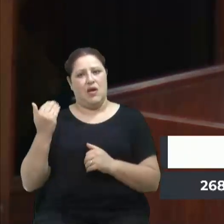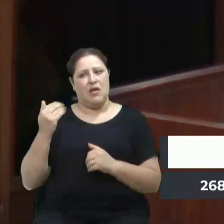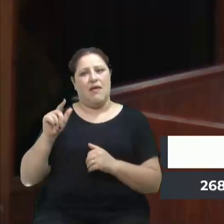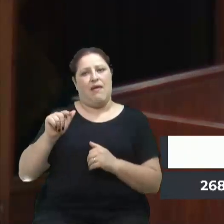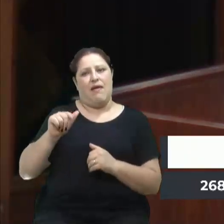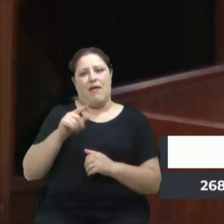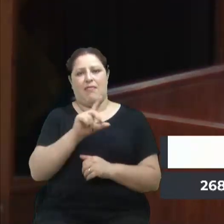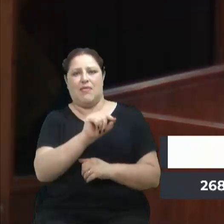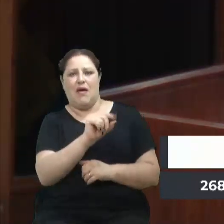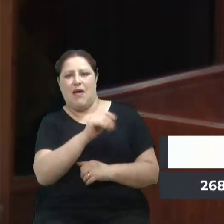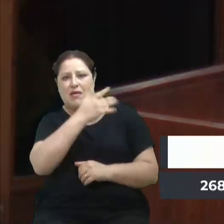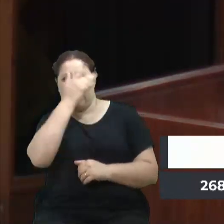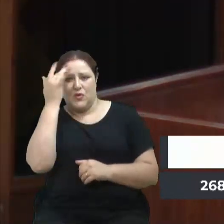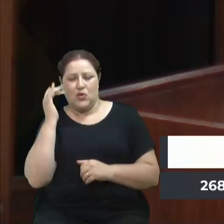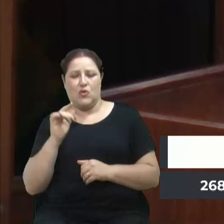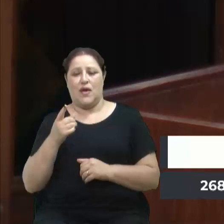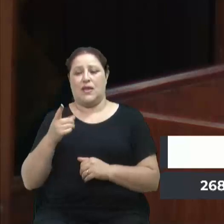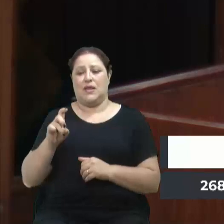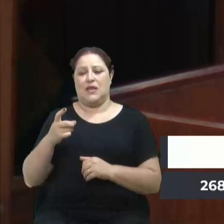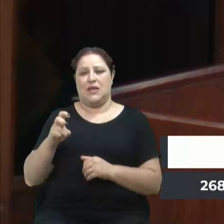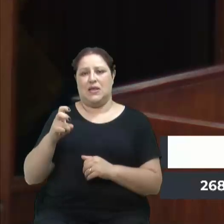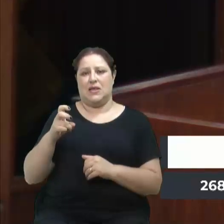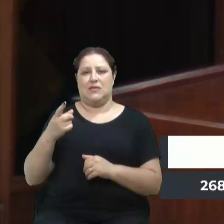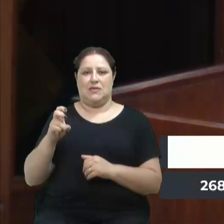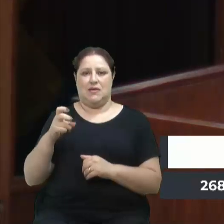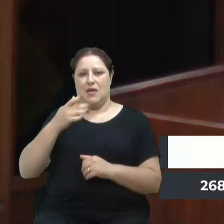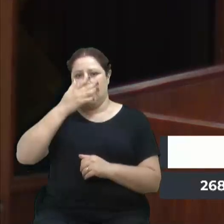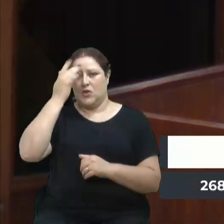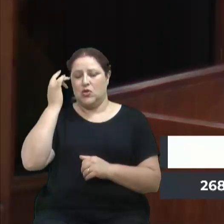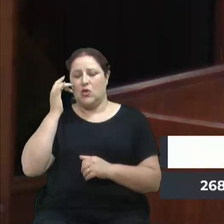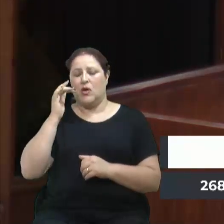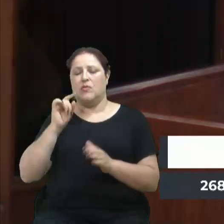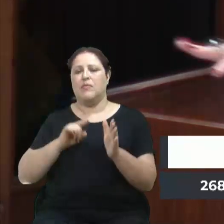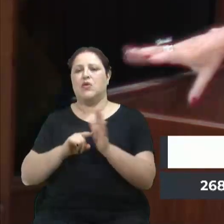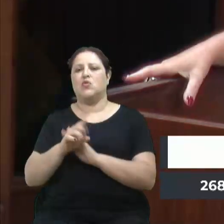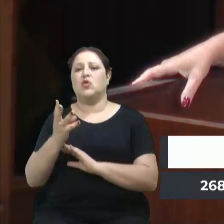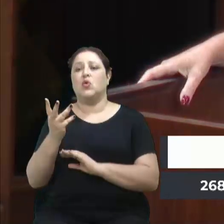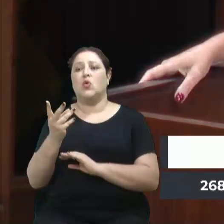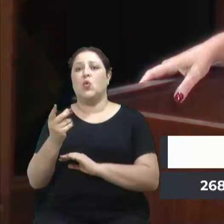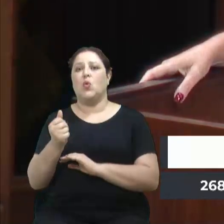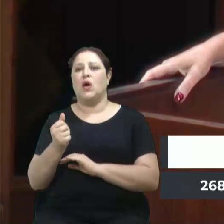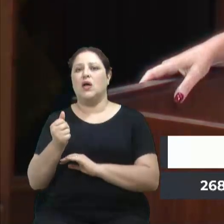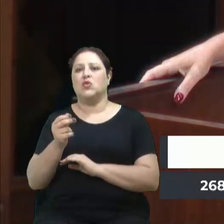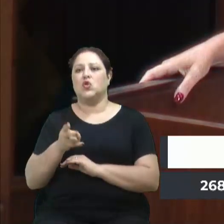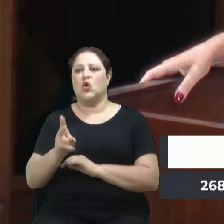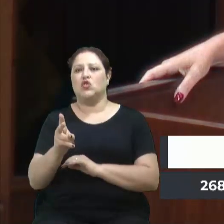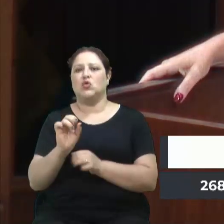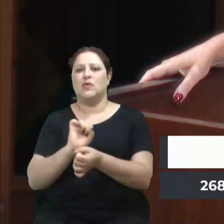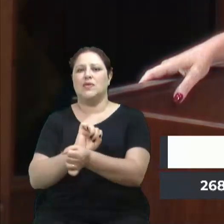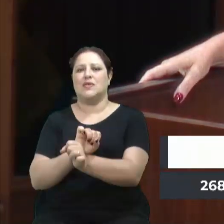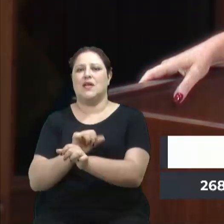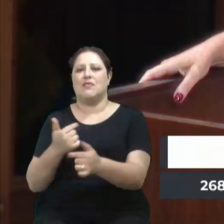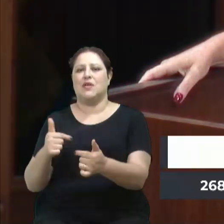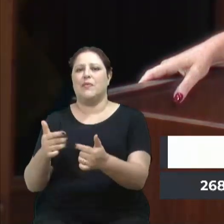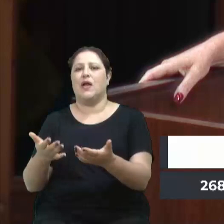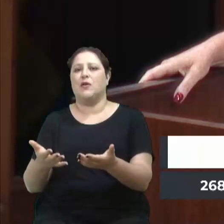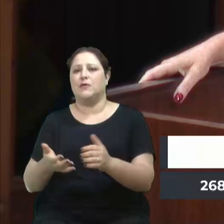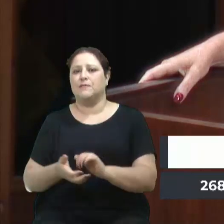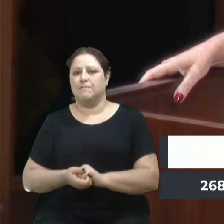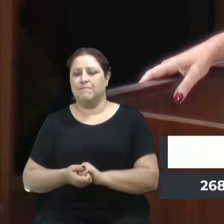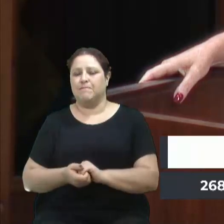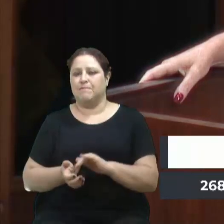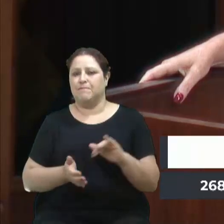mas quantos ainda nós temos por aí? E aí eu vou fazer um questionamento que já